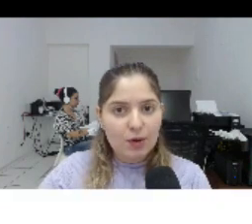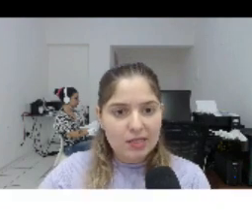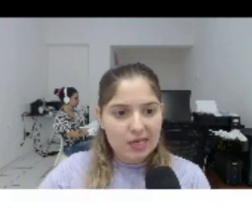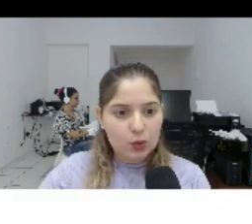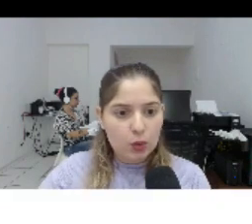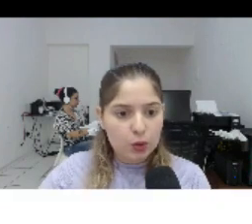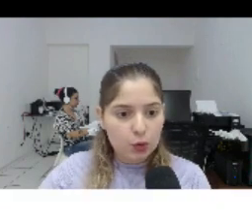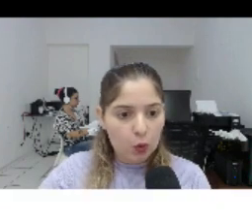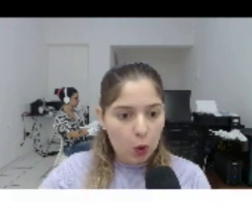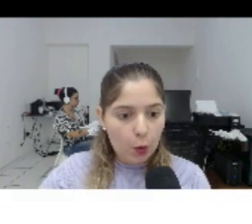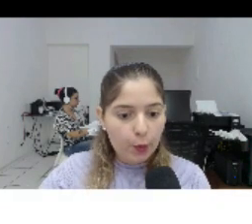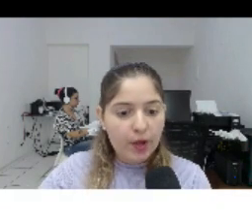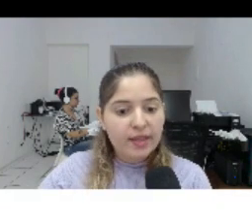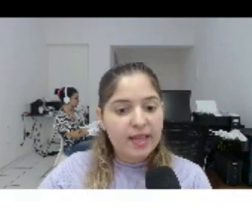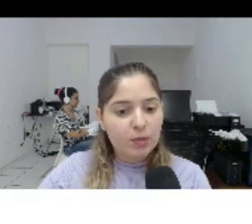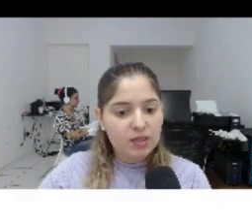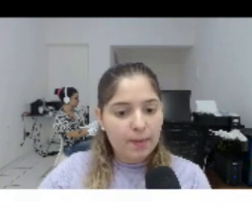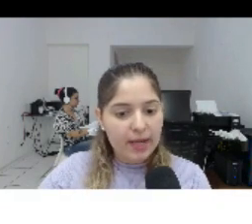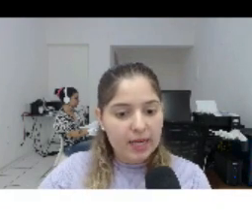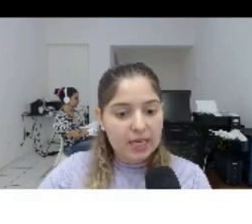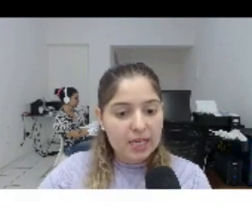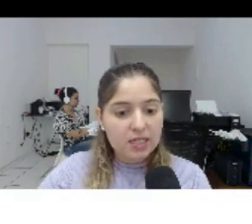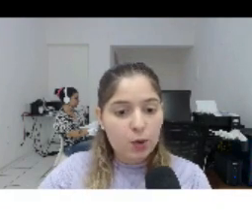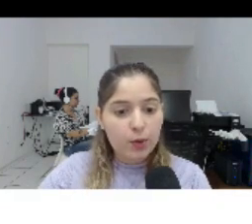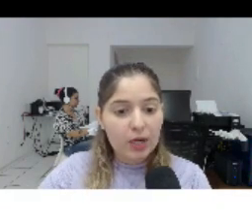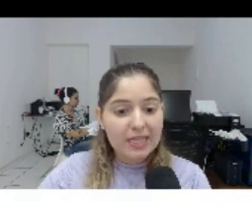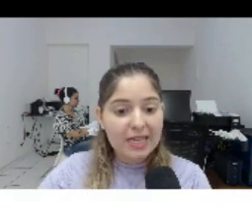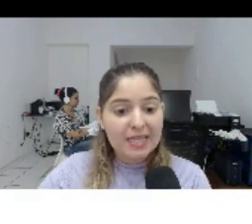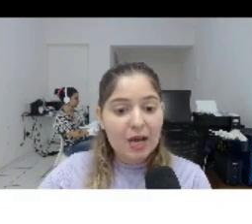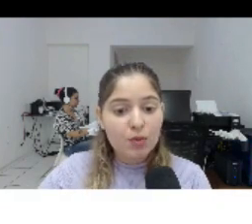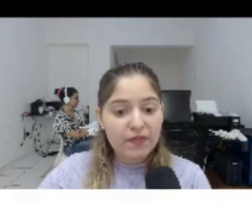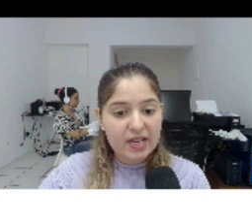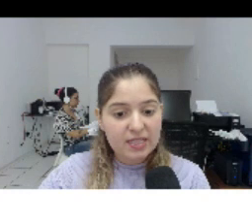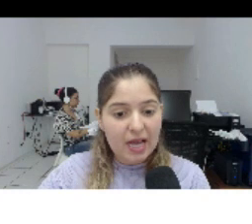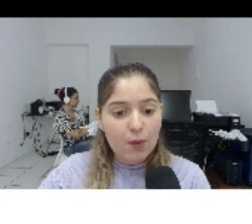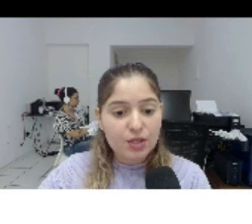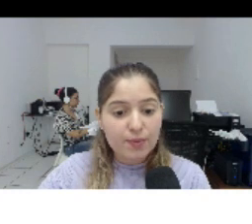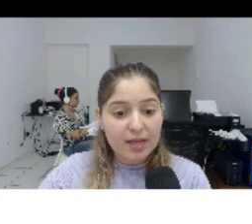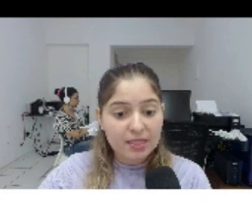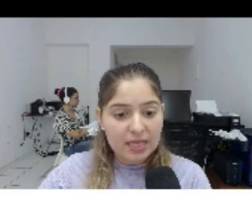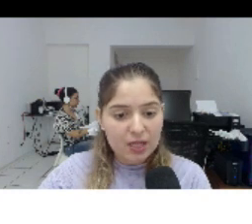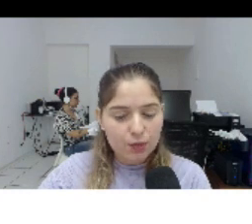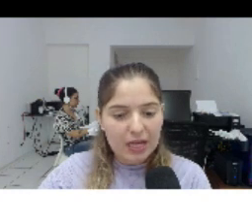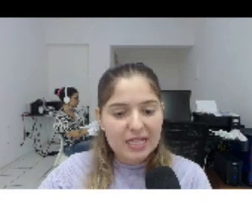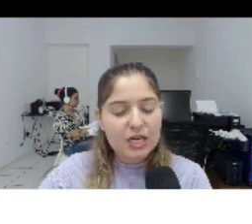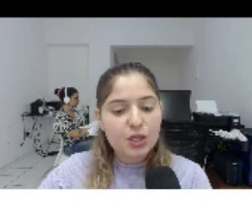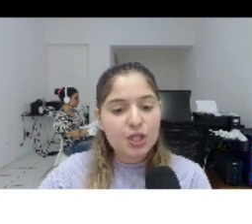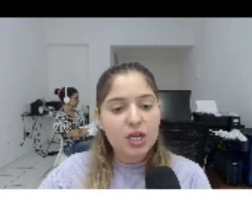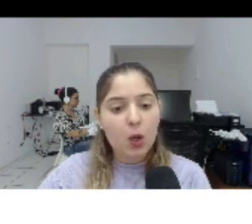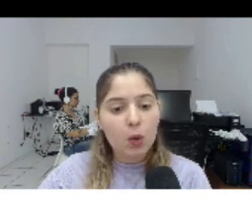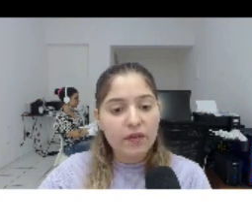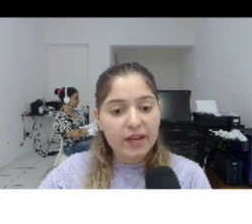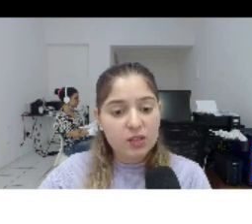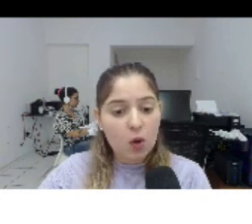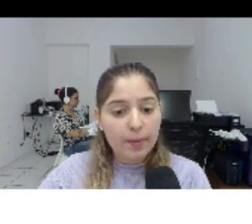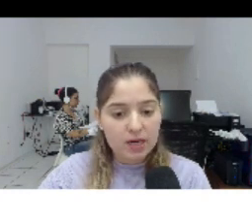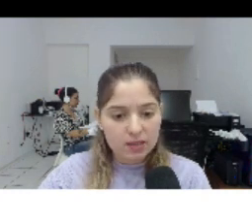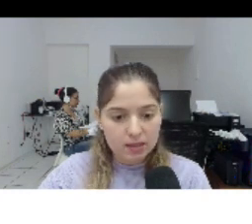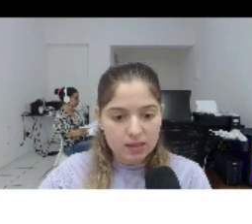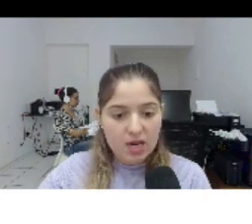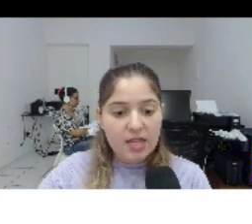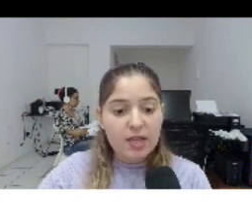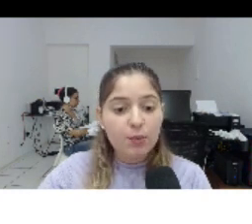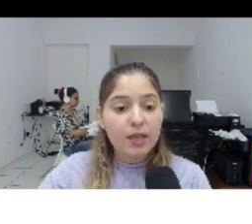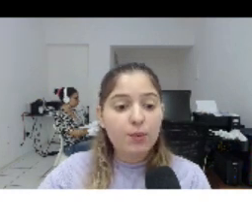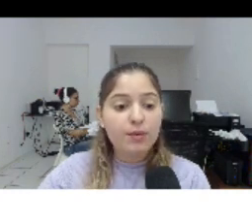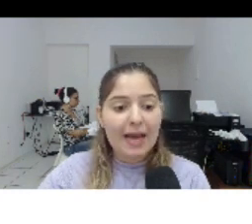as atualizações do Globo, temos também aqui sobre o líder da Universal, Edir Macedo, que ele critica Lula e faz